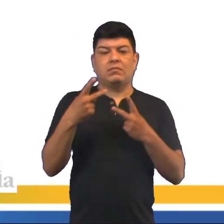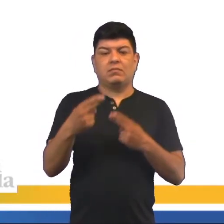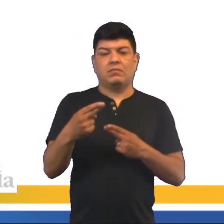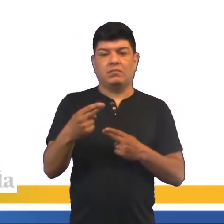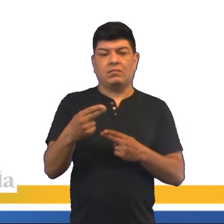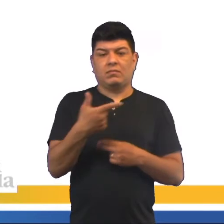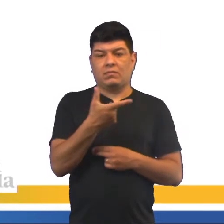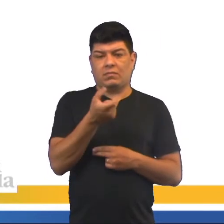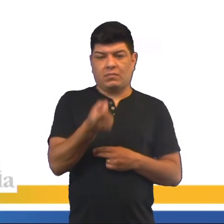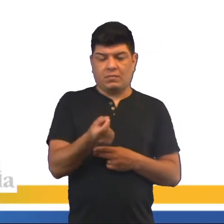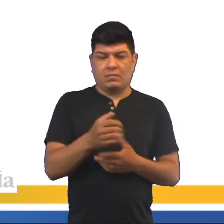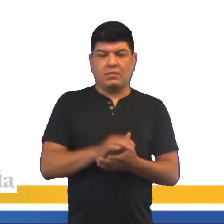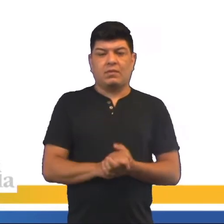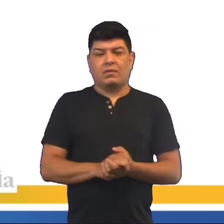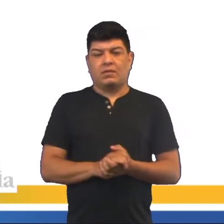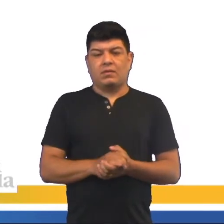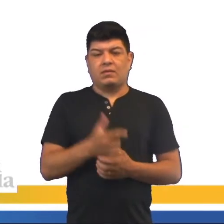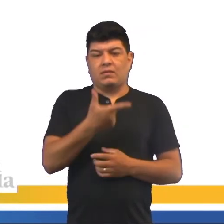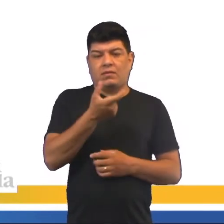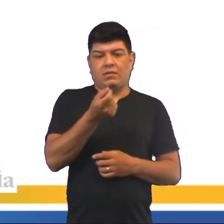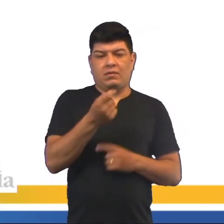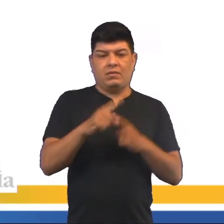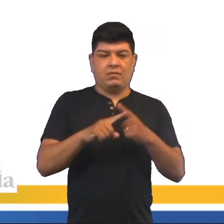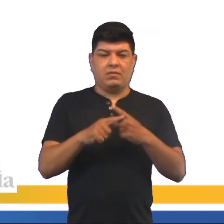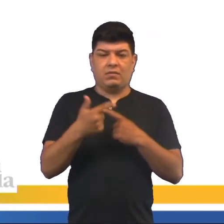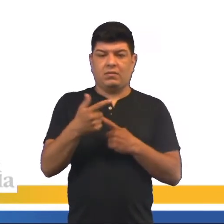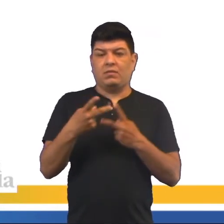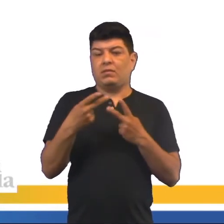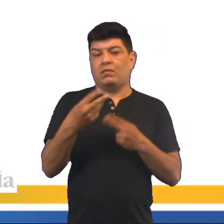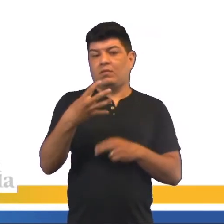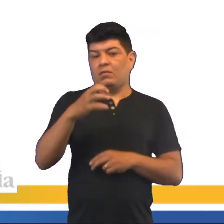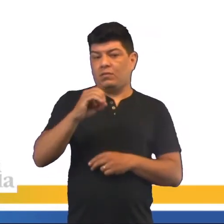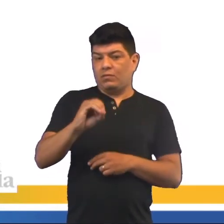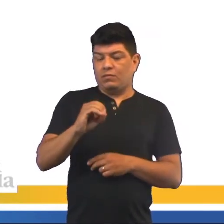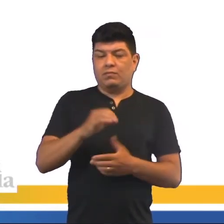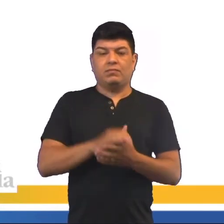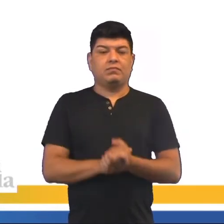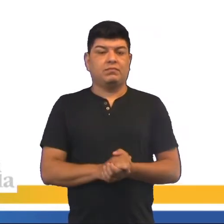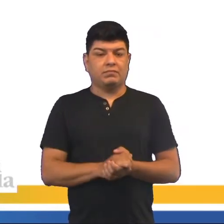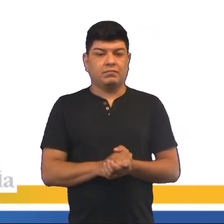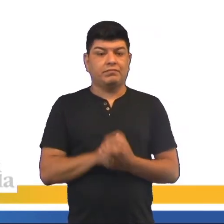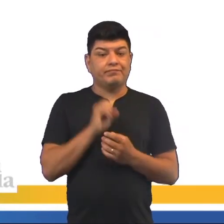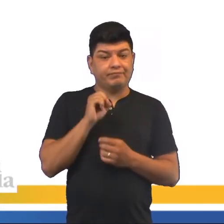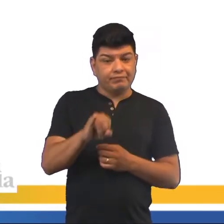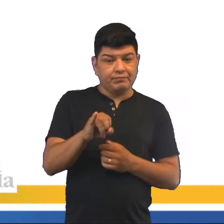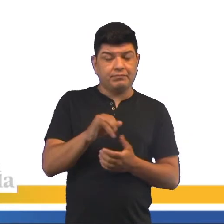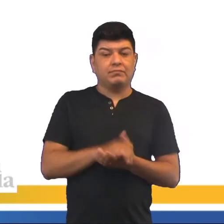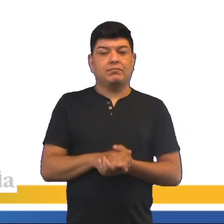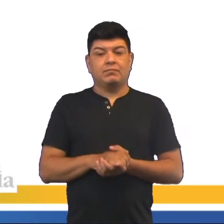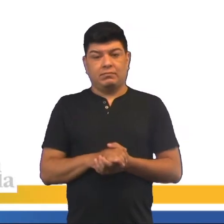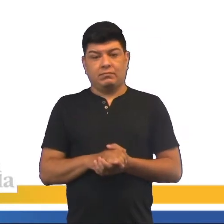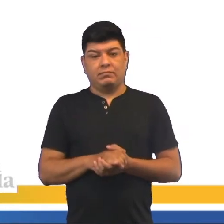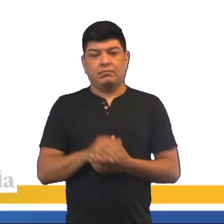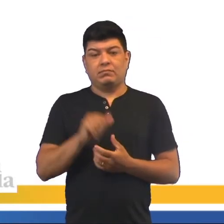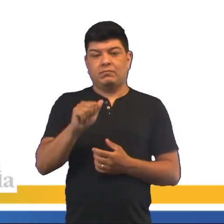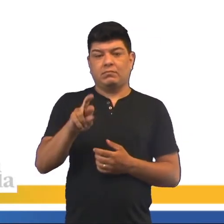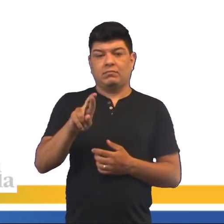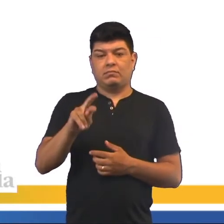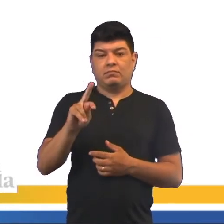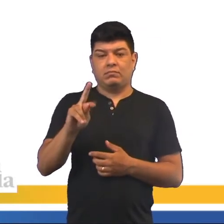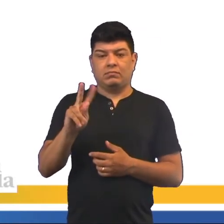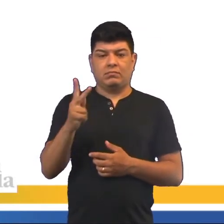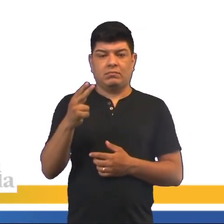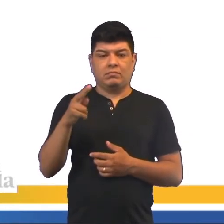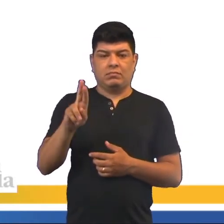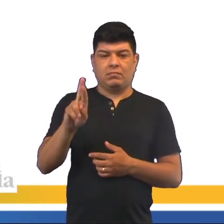dar 20. E 20 vezes 2 vai dar 40. Se eu pegar a de Arthur, o que eu